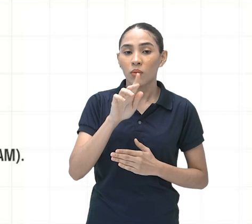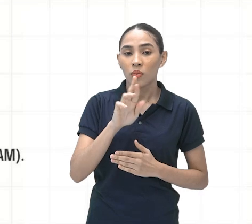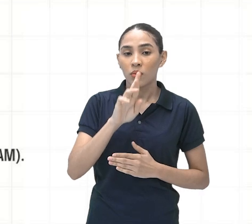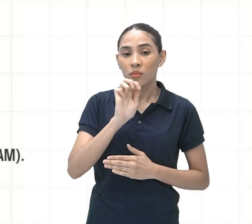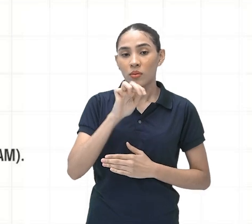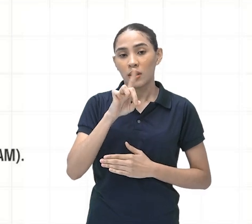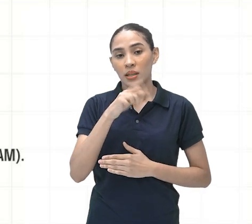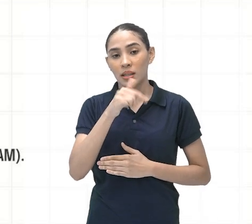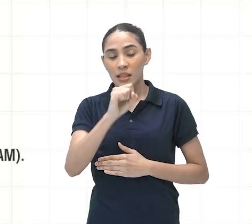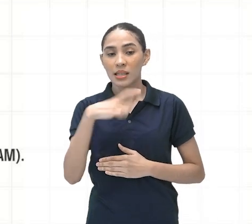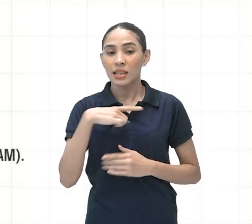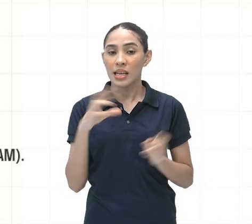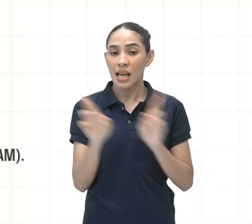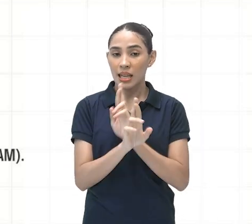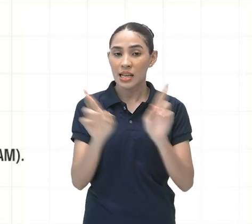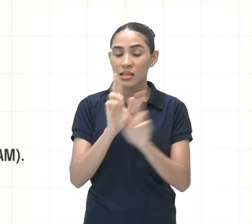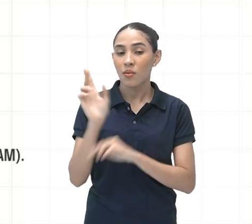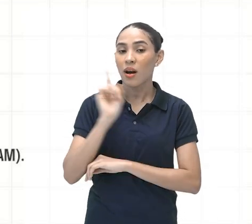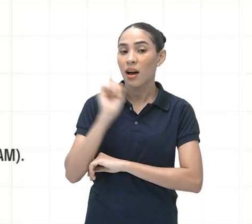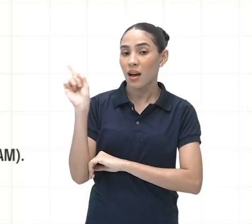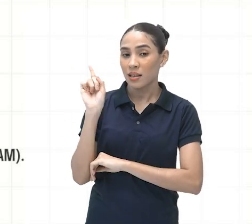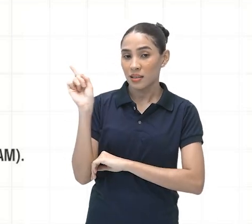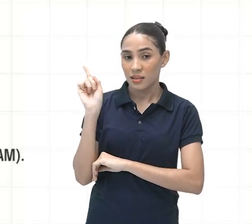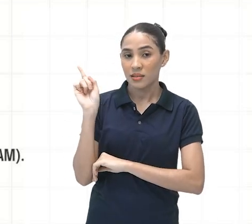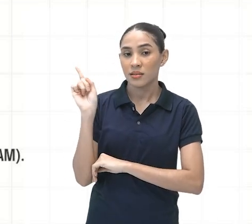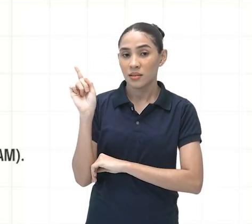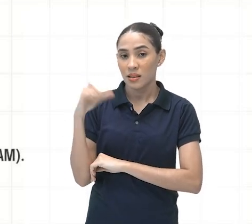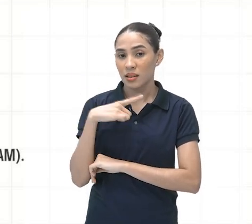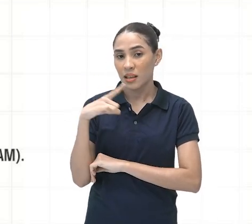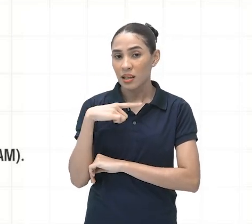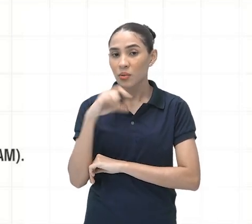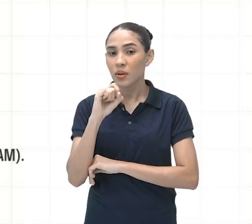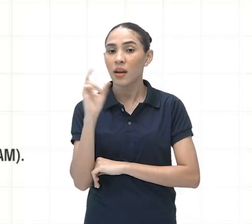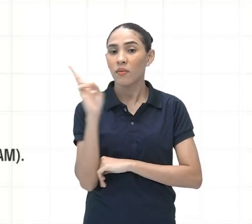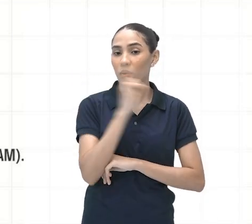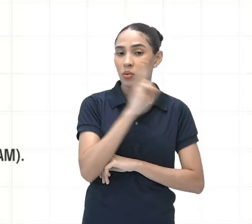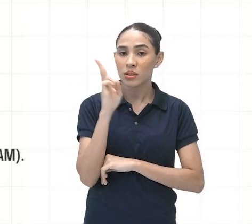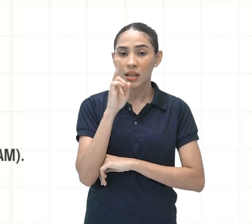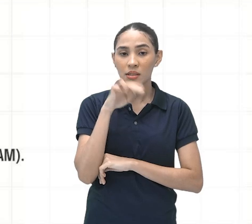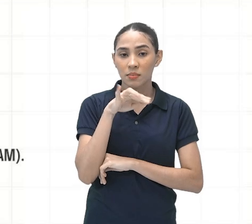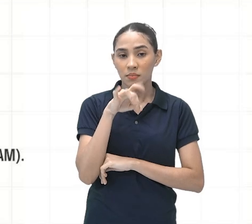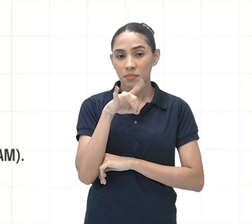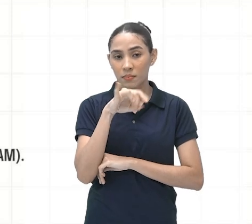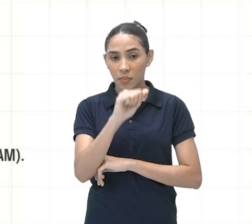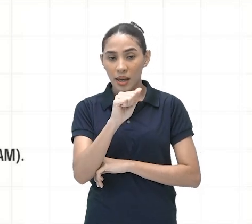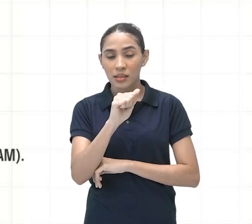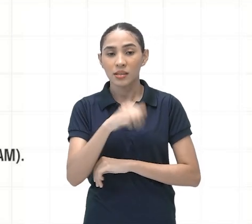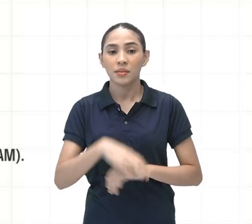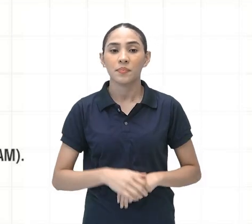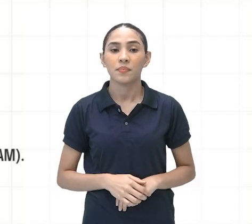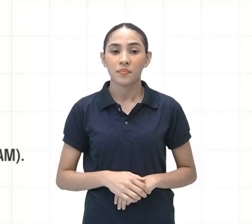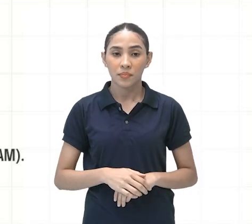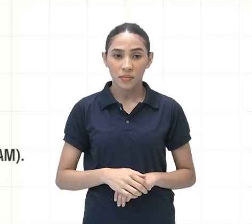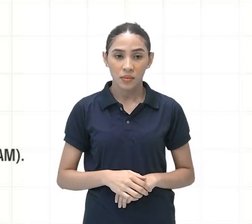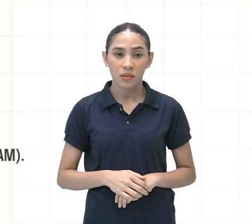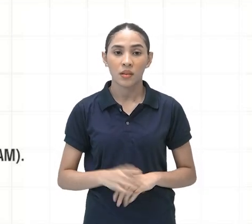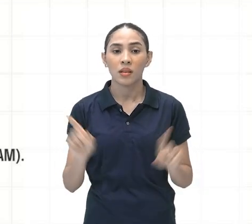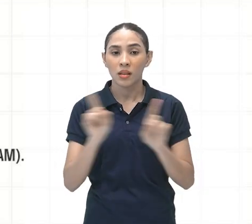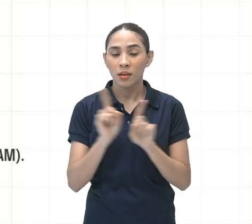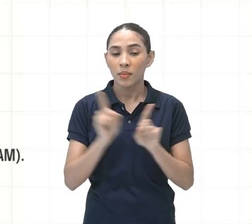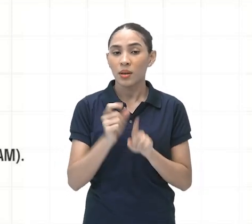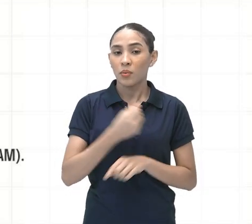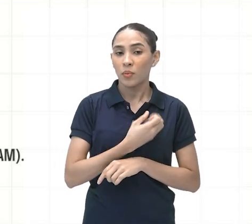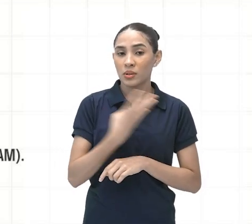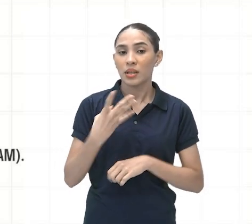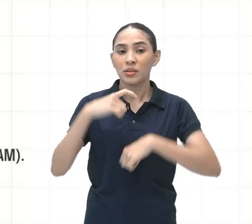estão sendo relacionadas aqui, certo? Eu tenho a velocidade média e a